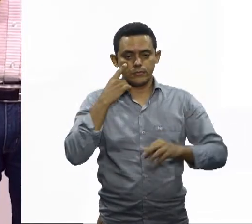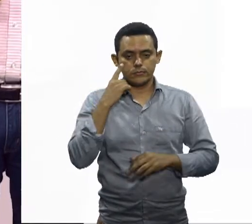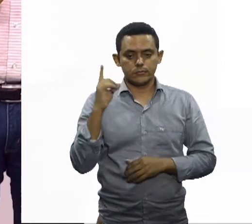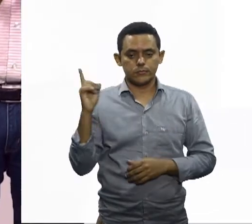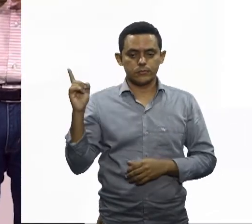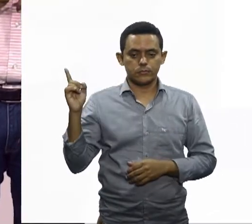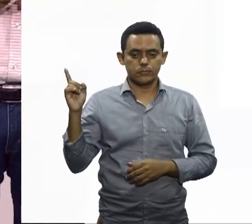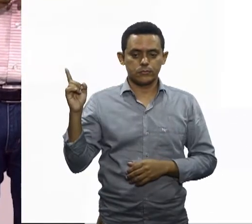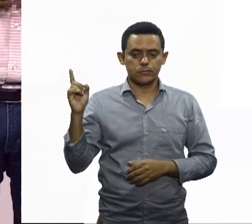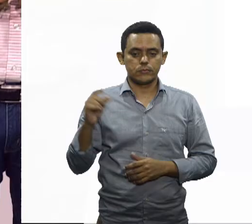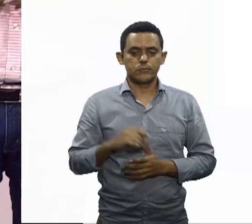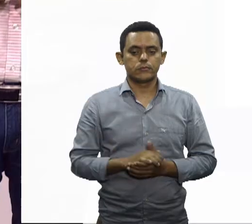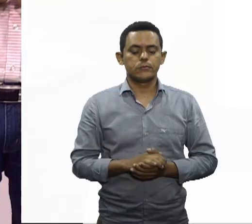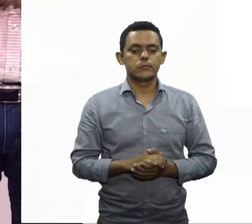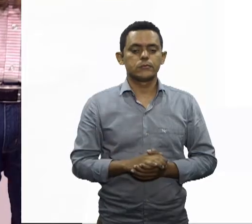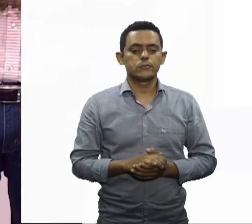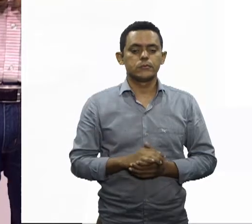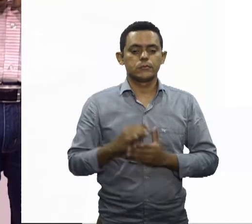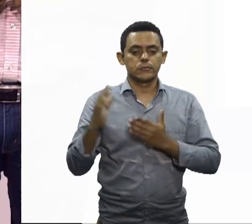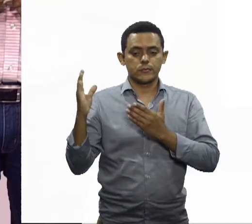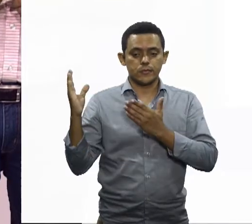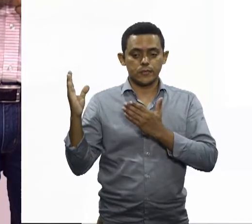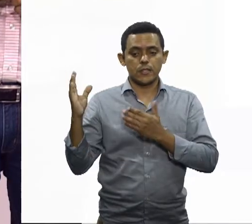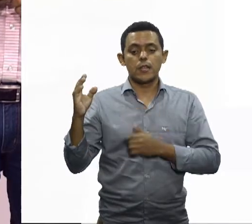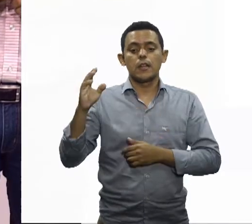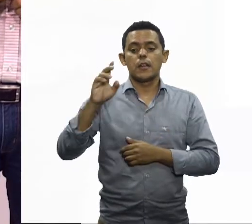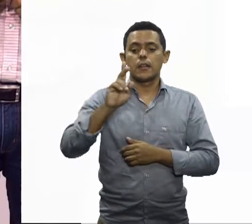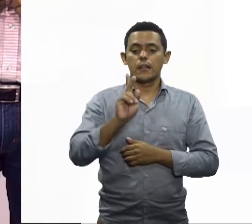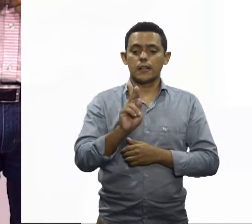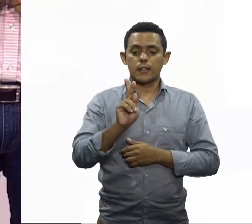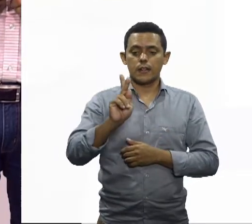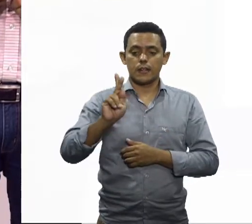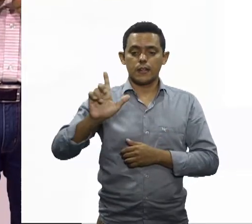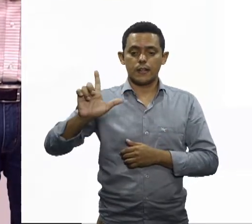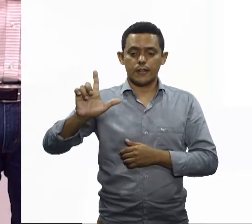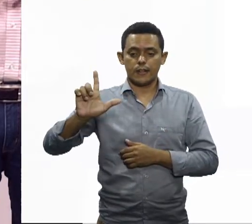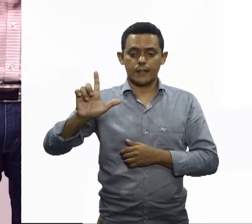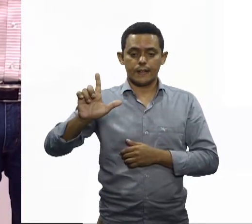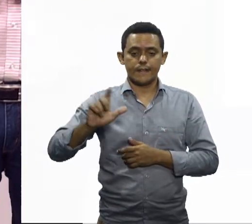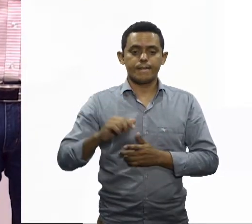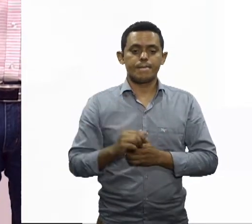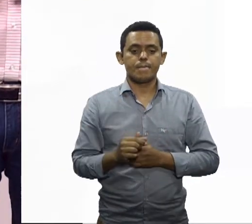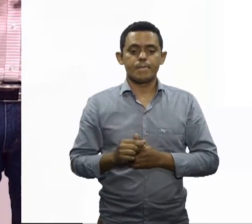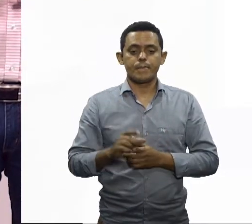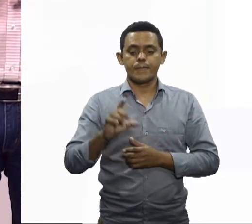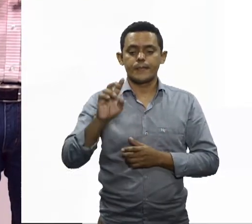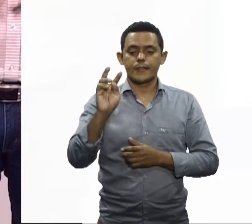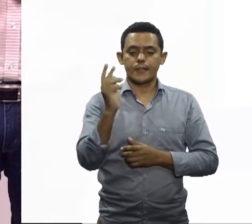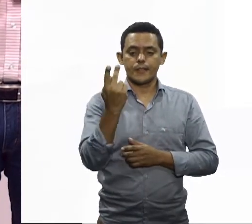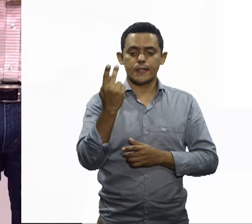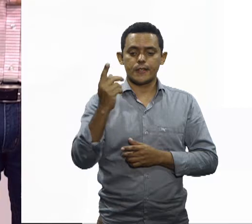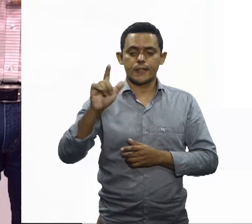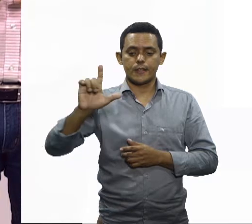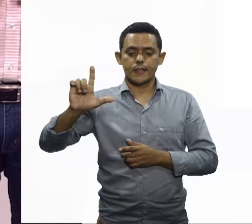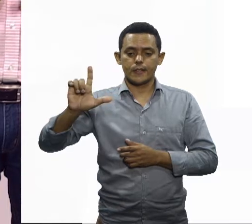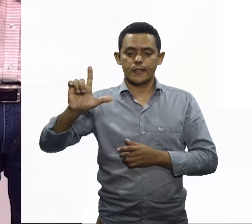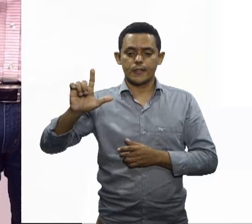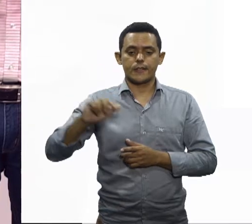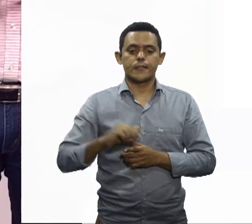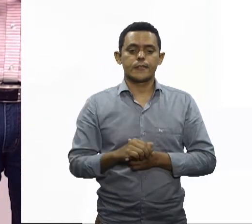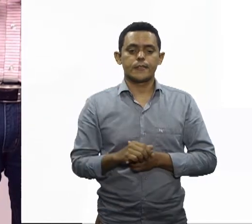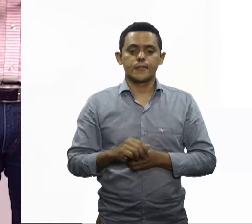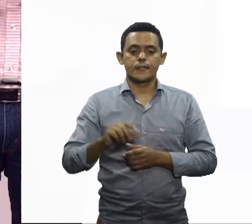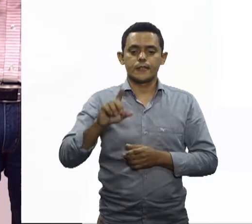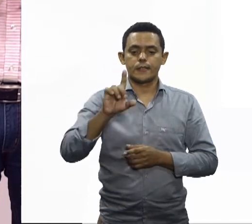ó. Quilolitro, hectolitro, decalitro. Esses são os múltiplos. Temos aqui agora